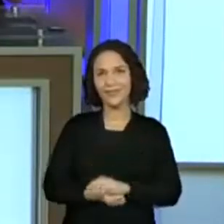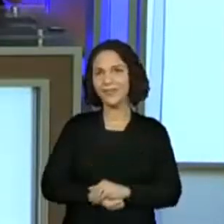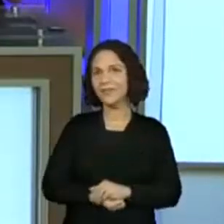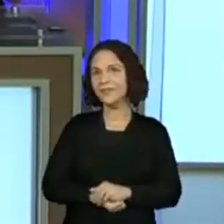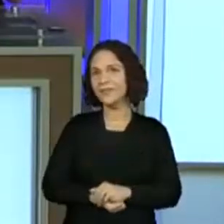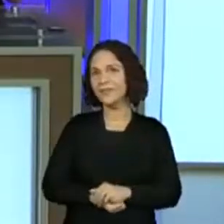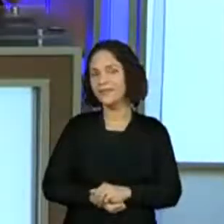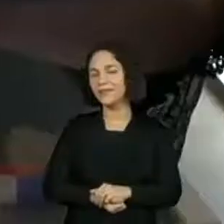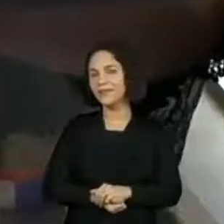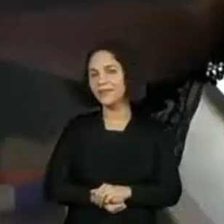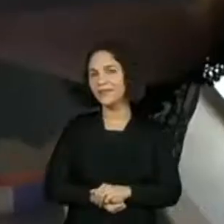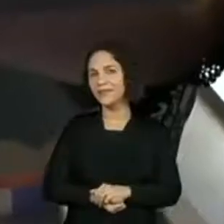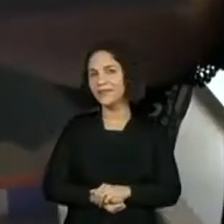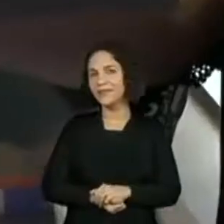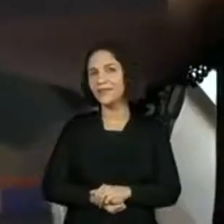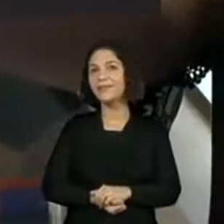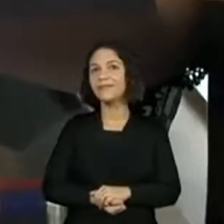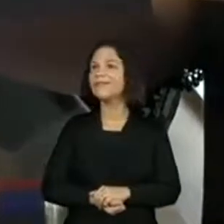ali.